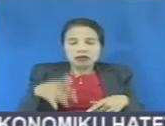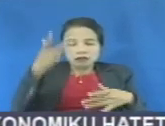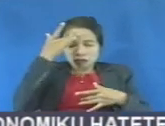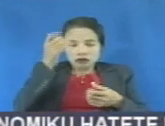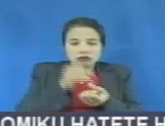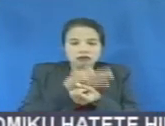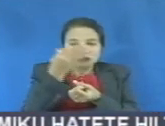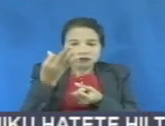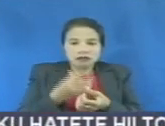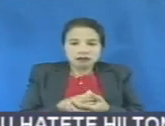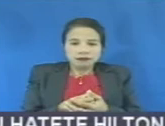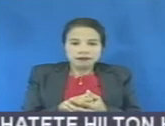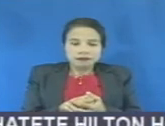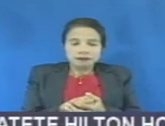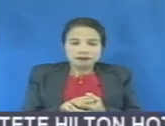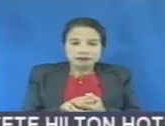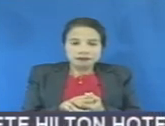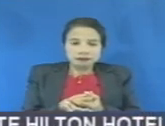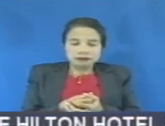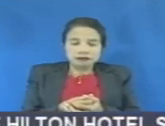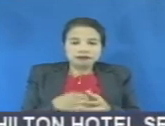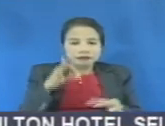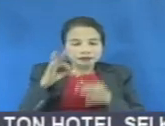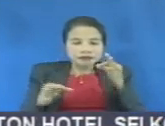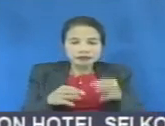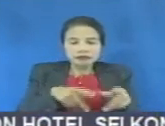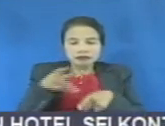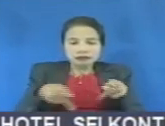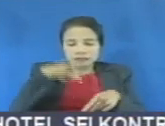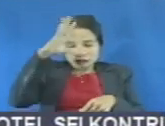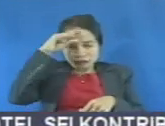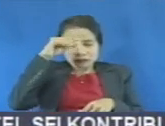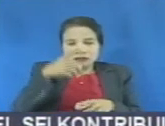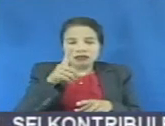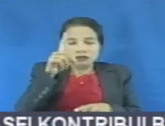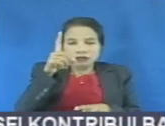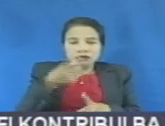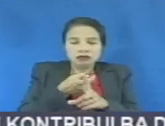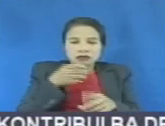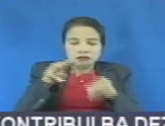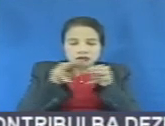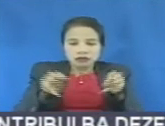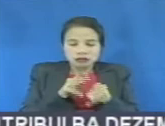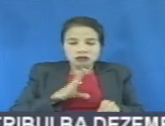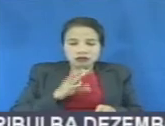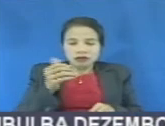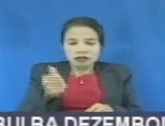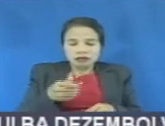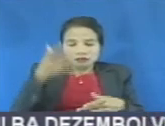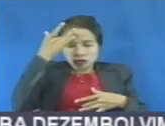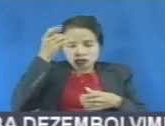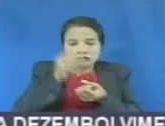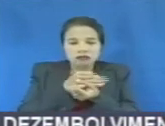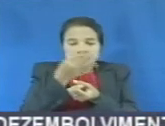positivo COVID-19 recensia. Além de ne, cidadão Maneida, husi município Kovalima, positivo